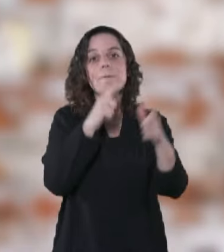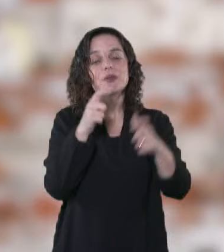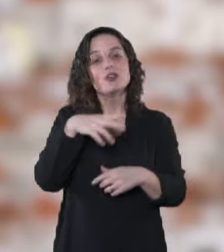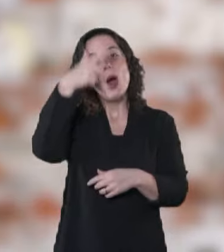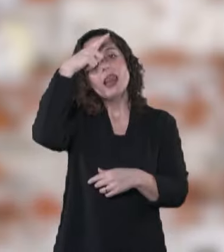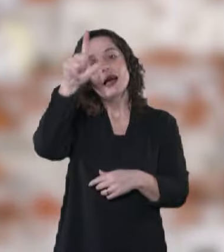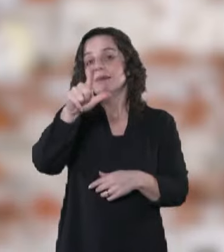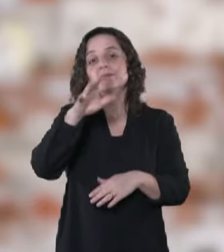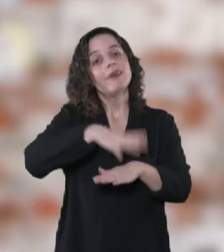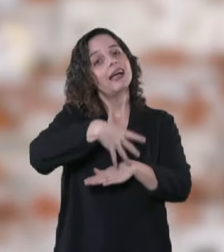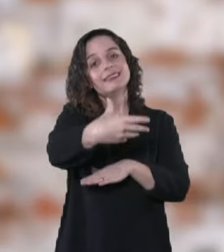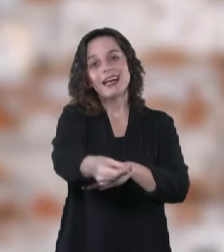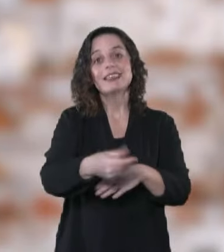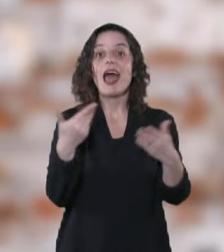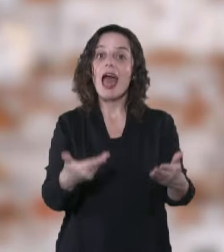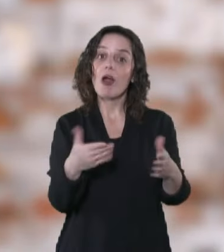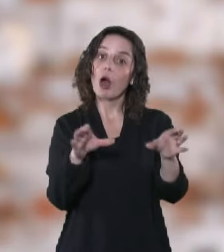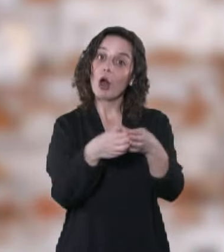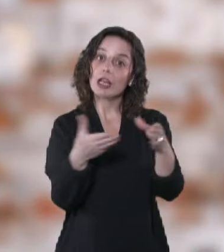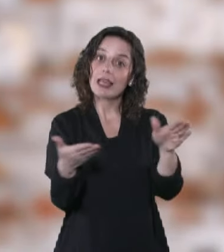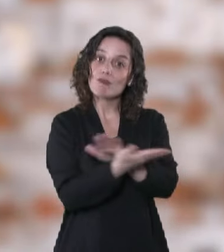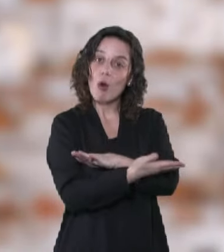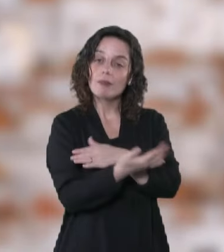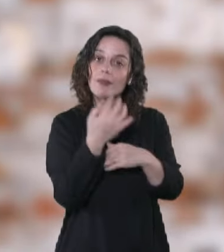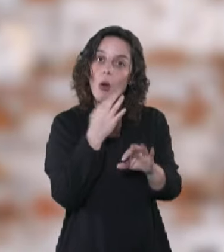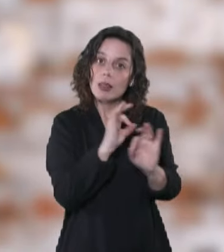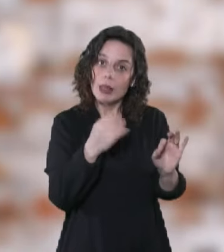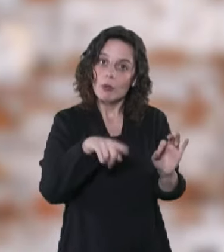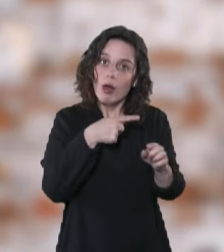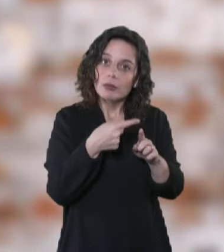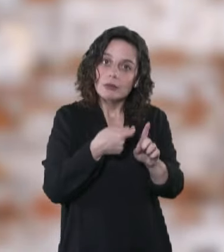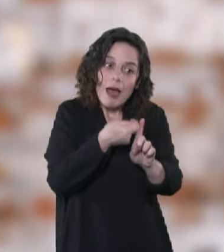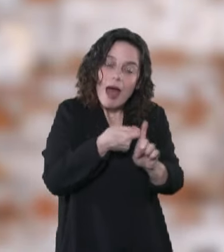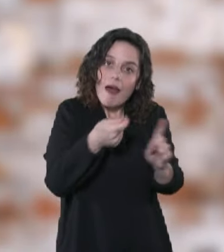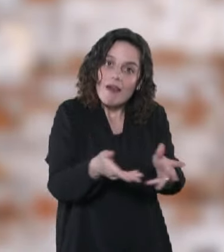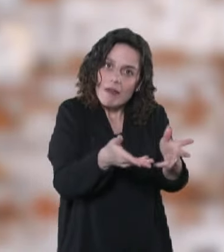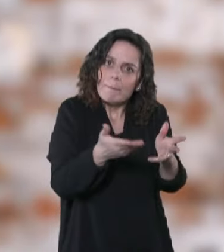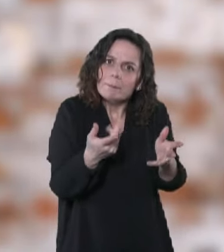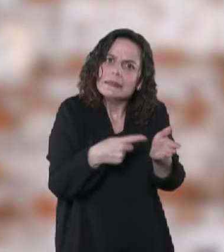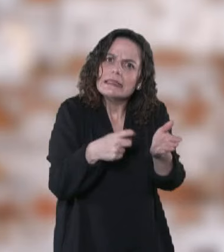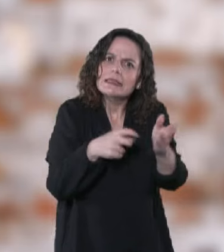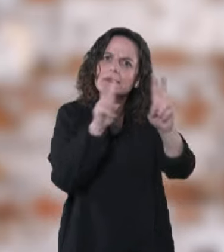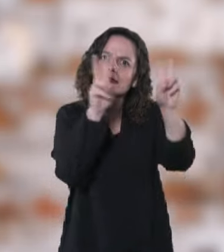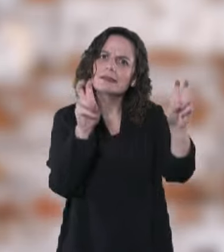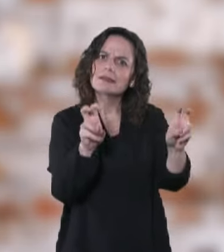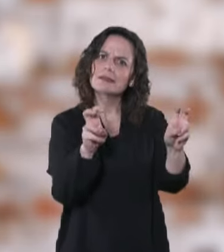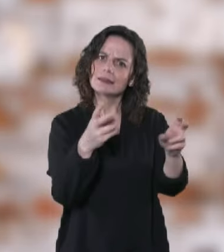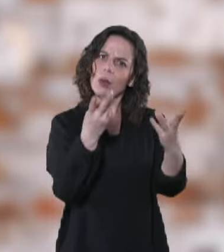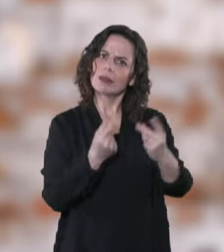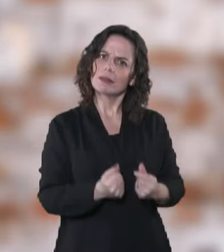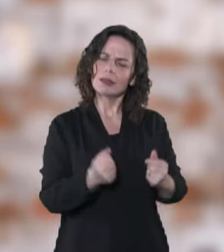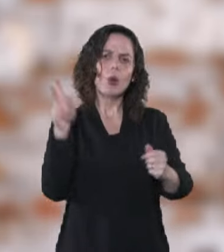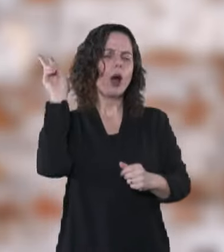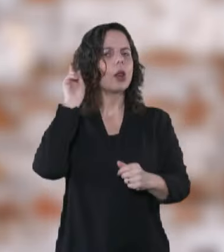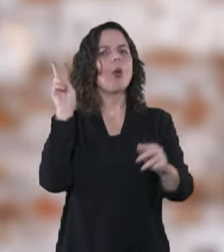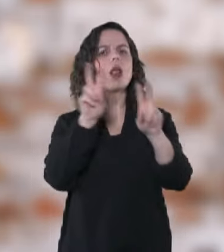licenciaram mais tarde e que estão agora a entrar na Ordem, e é ótimo incentivarmos. Nós precisamos de contabilistas certificados, precisamos de contabilistas